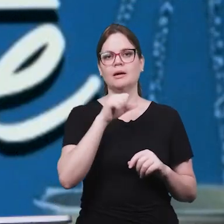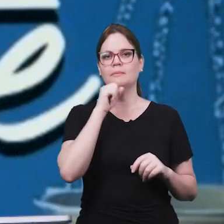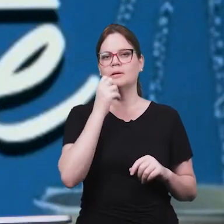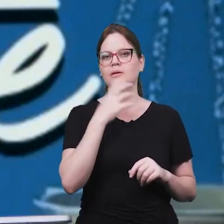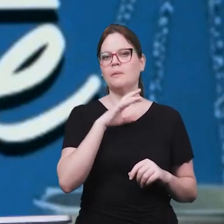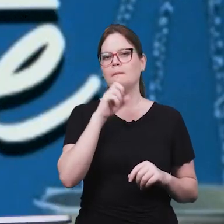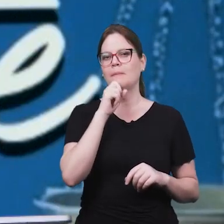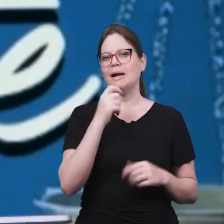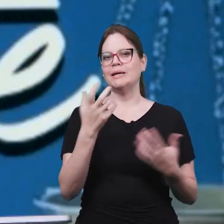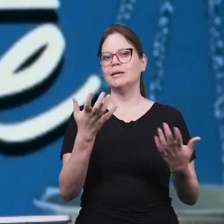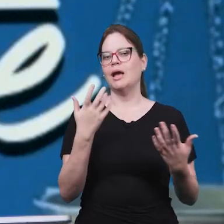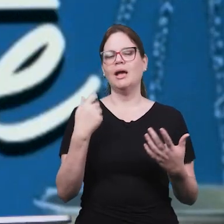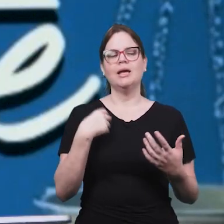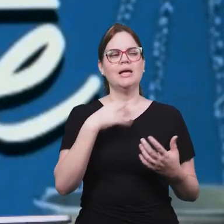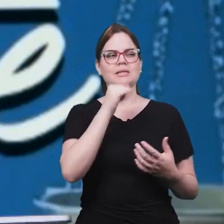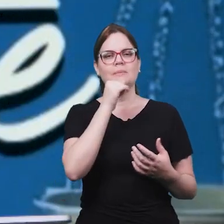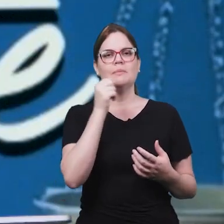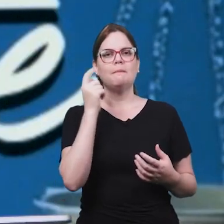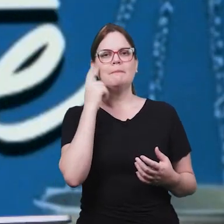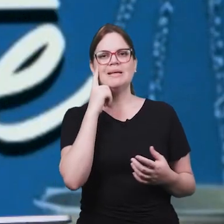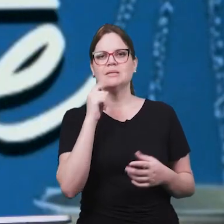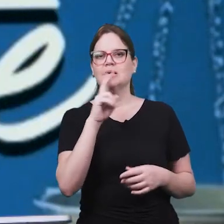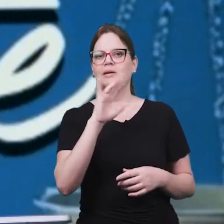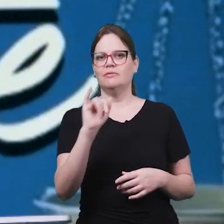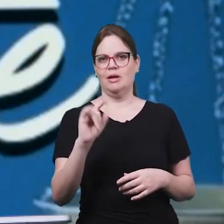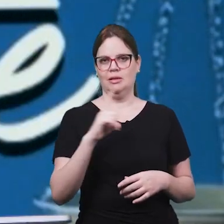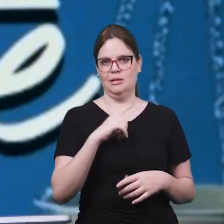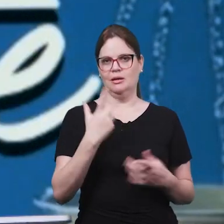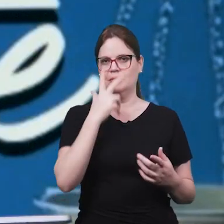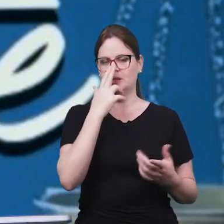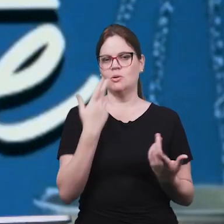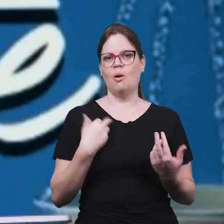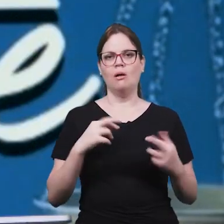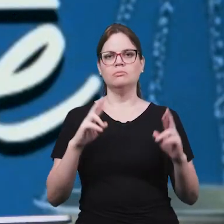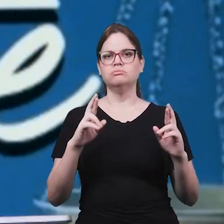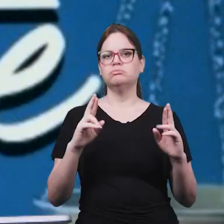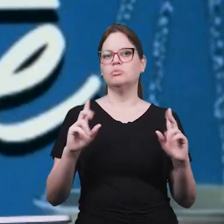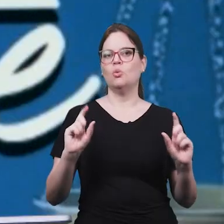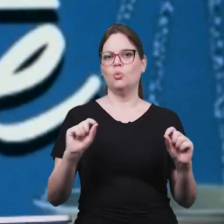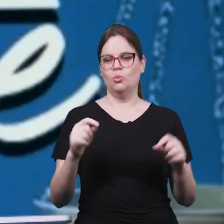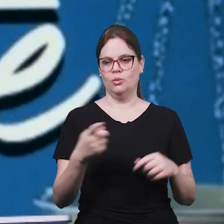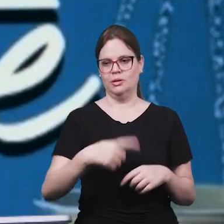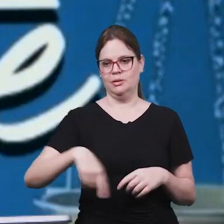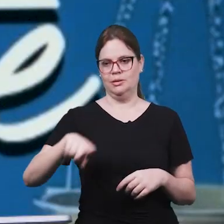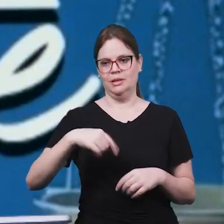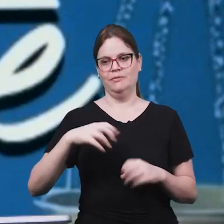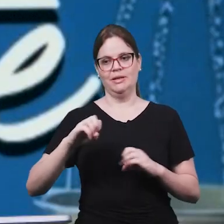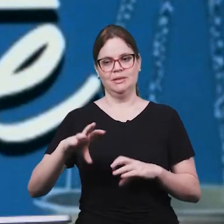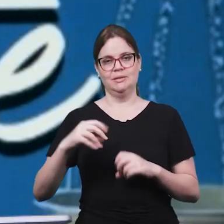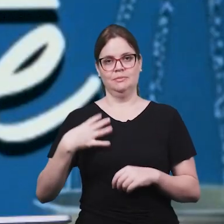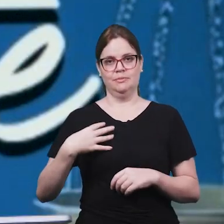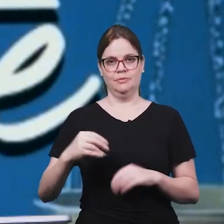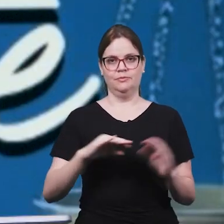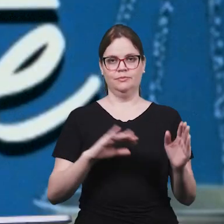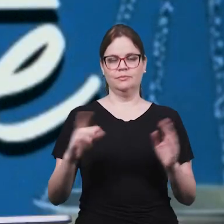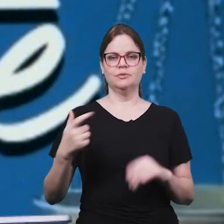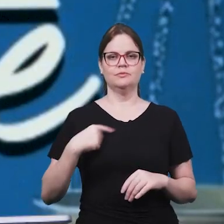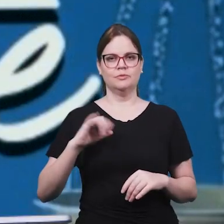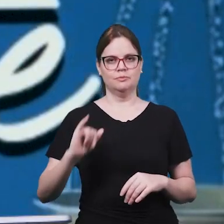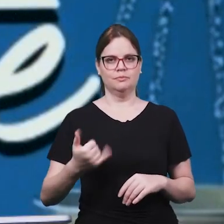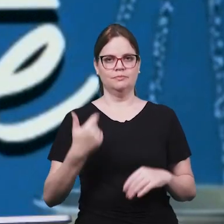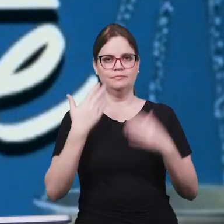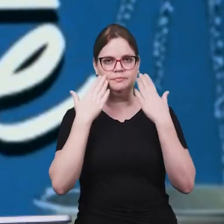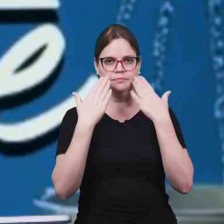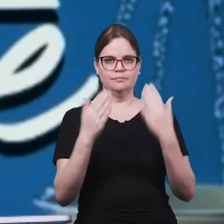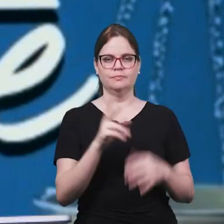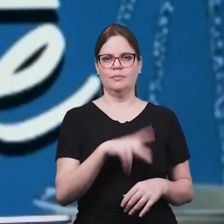até temos ainda mais uma pergunta a fazer sobre esse assunto e vamos aproveitar aqui a presença da professora Eliane para poder